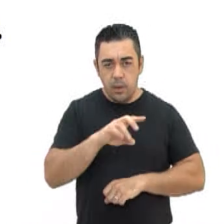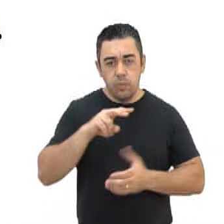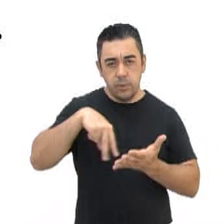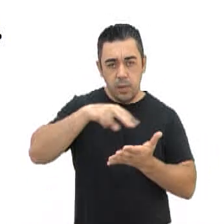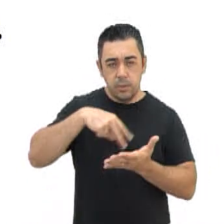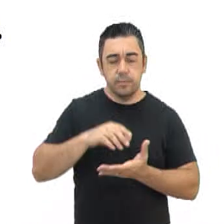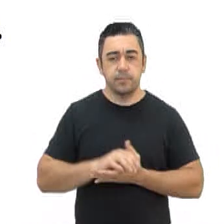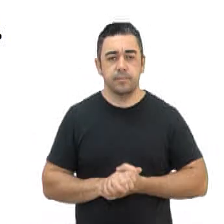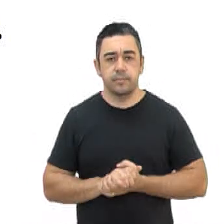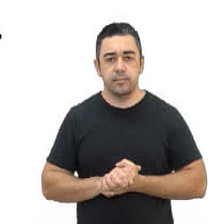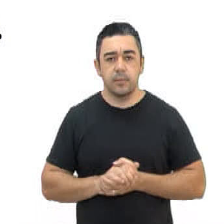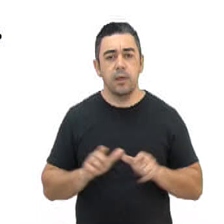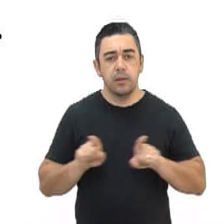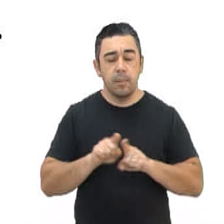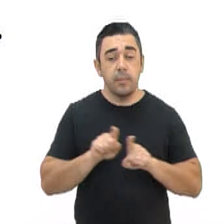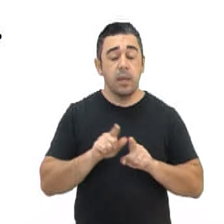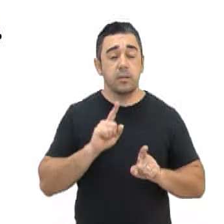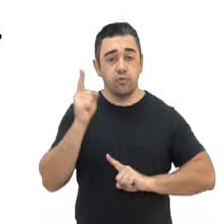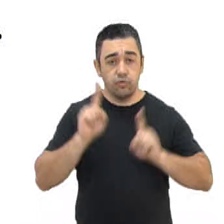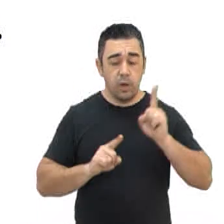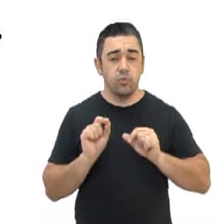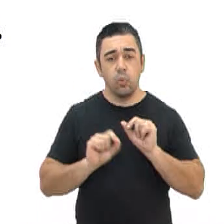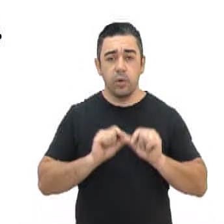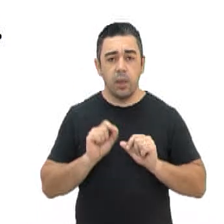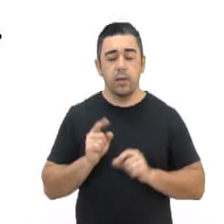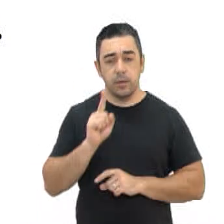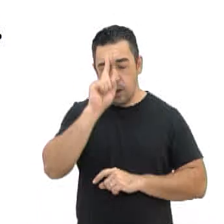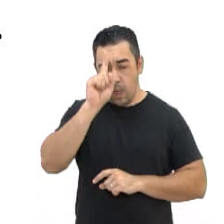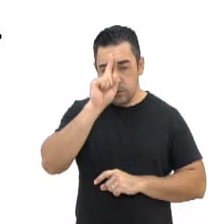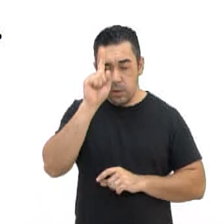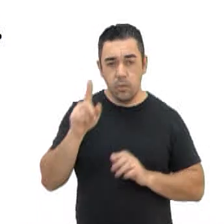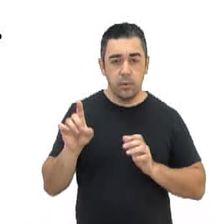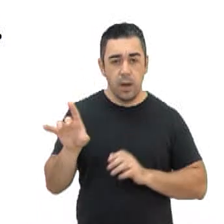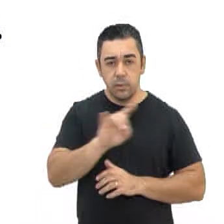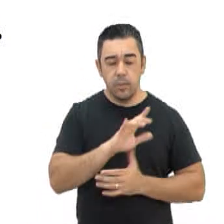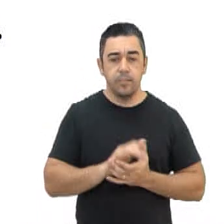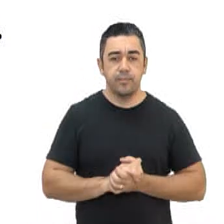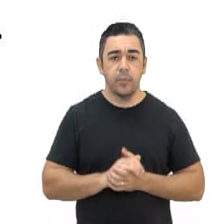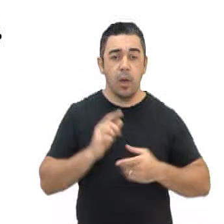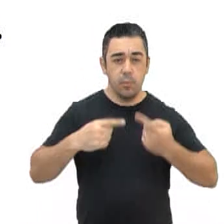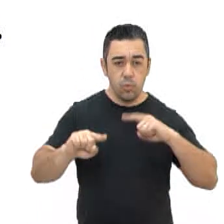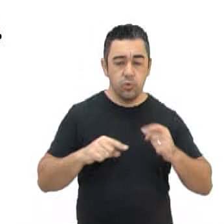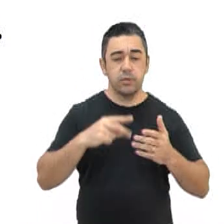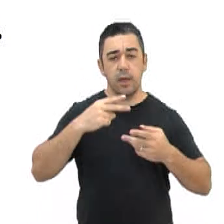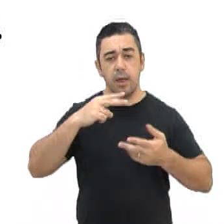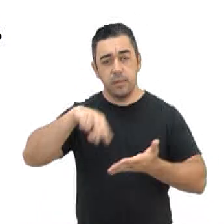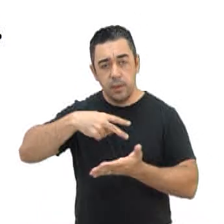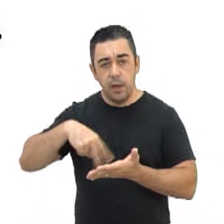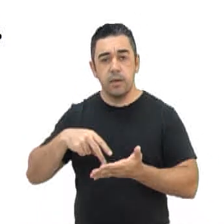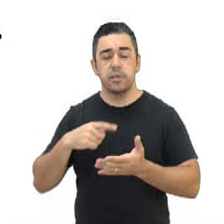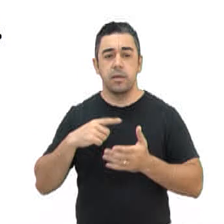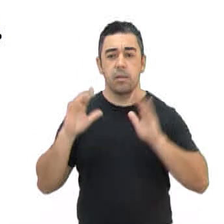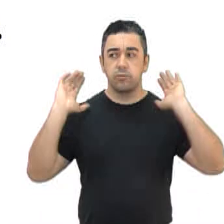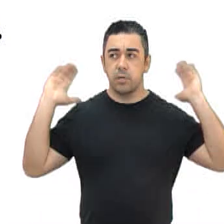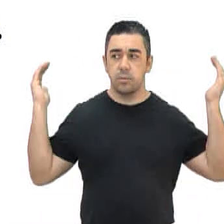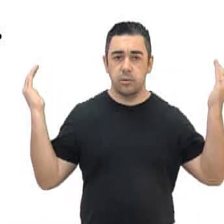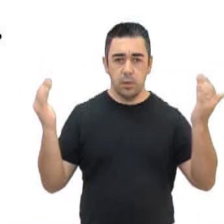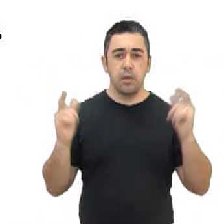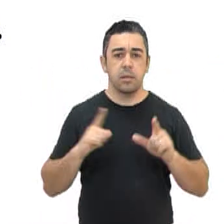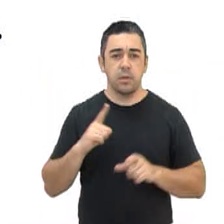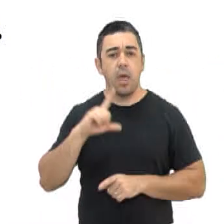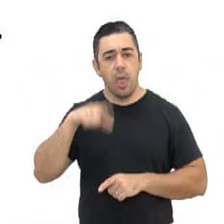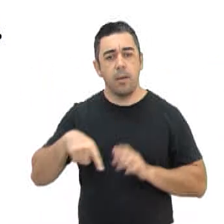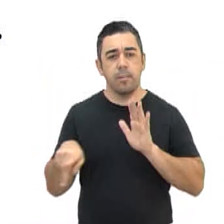os gestos expressam singularidade e criação, a música, a dança, o cenário e o figurino